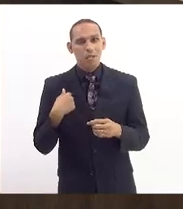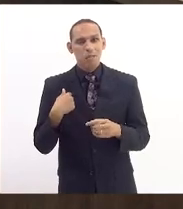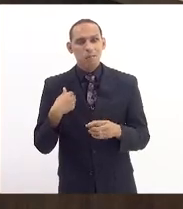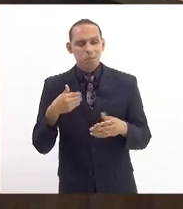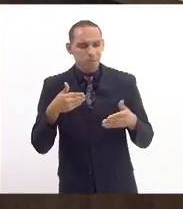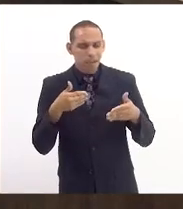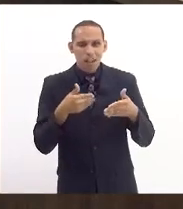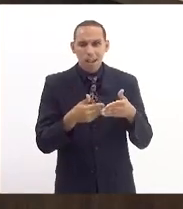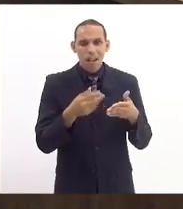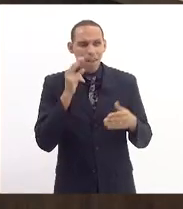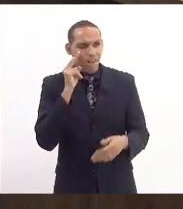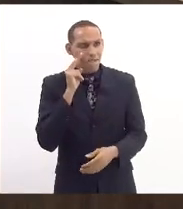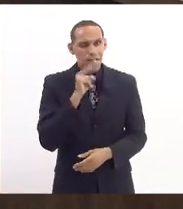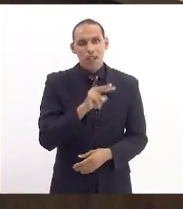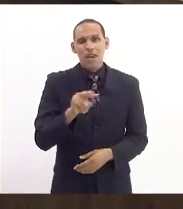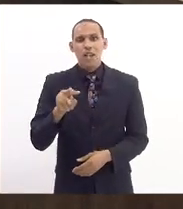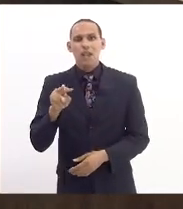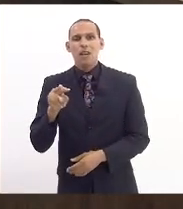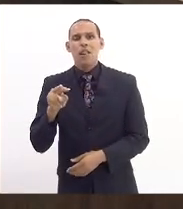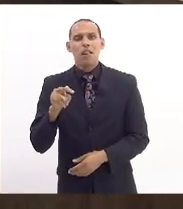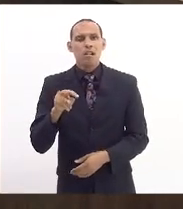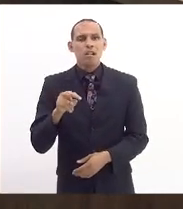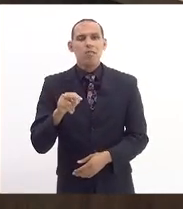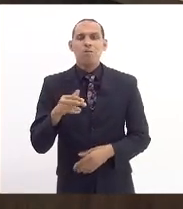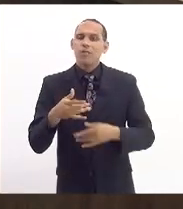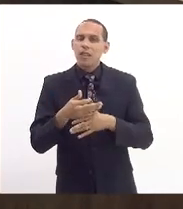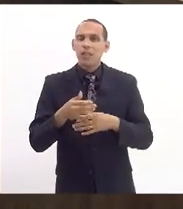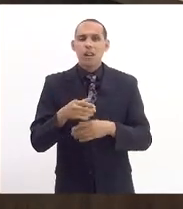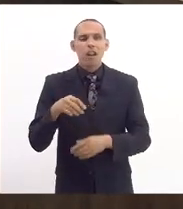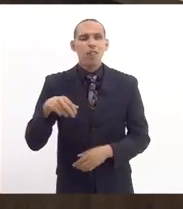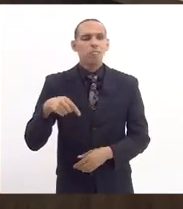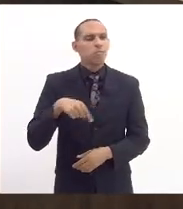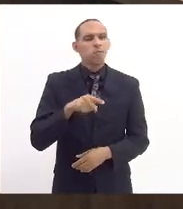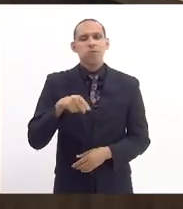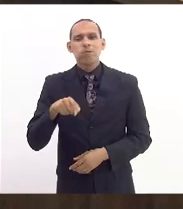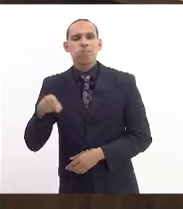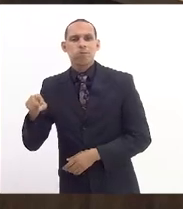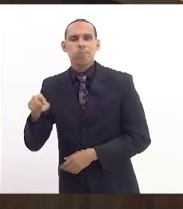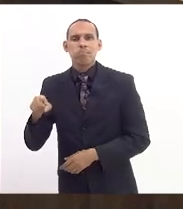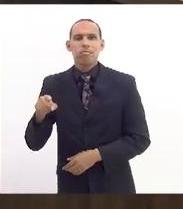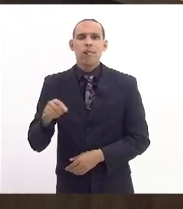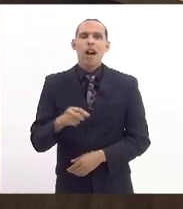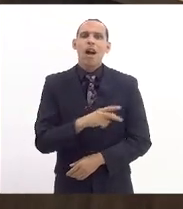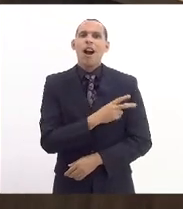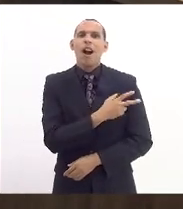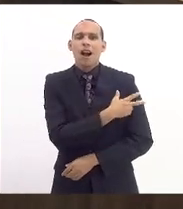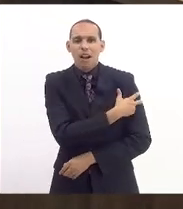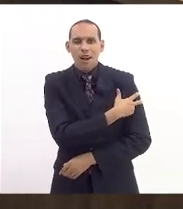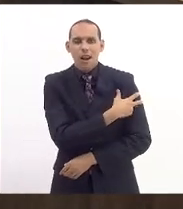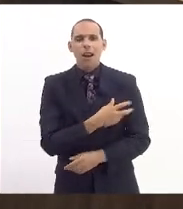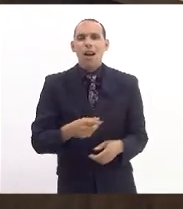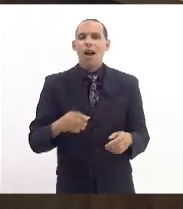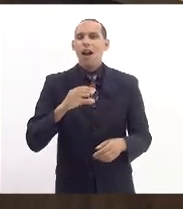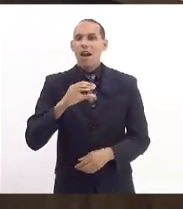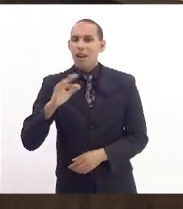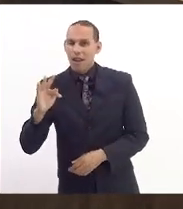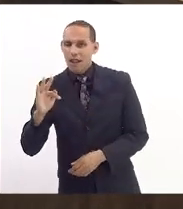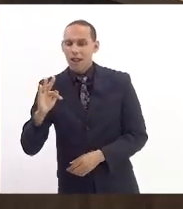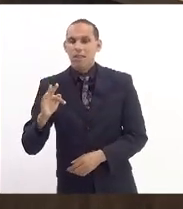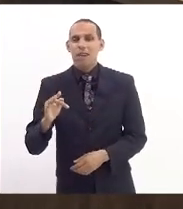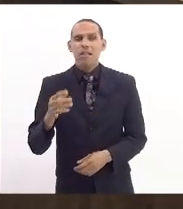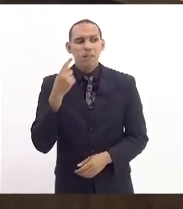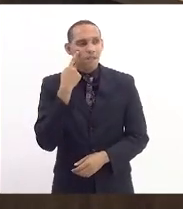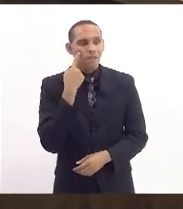perto vi com os meus olhos andei pela cidade de Arraial do Cabo Cabo Frio com os bugueiros da cidade